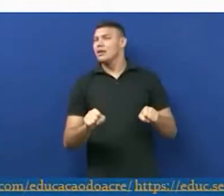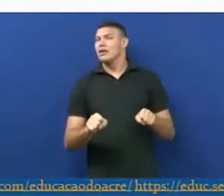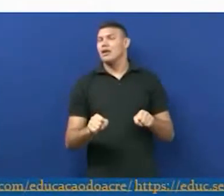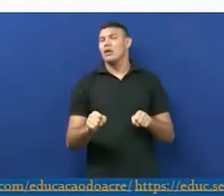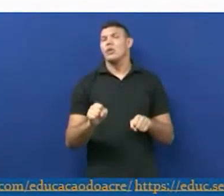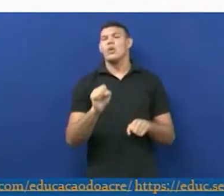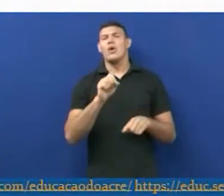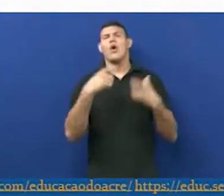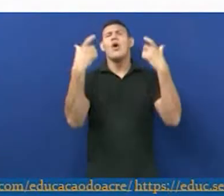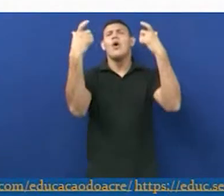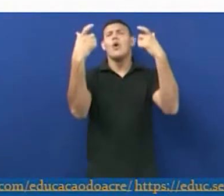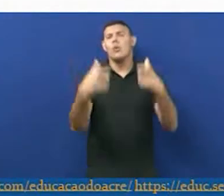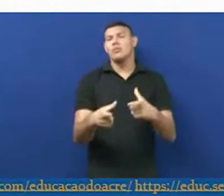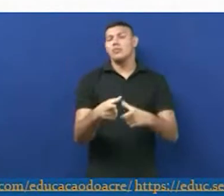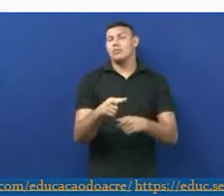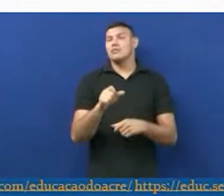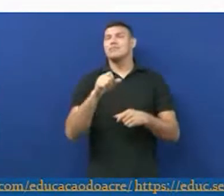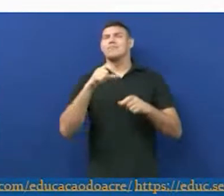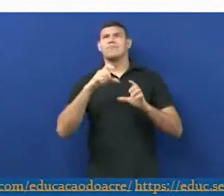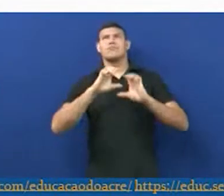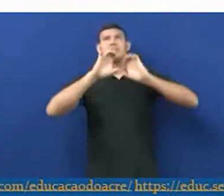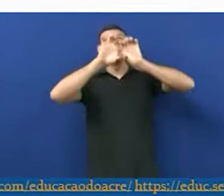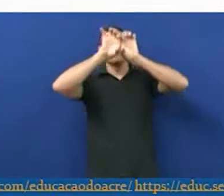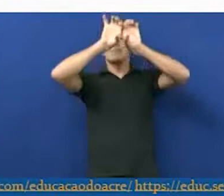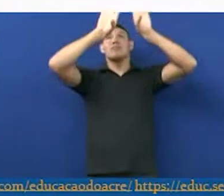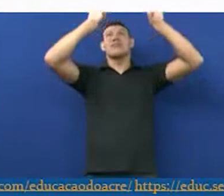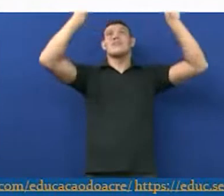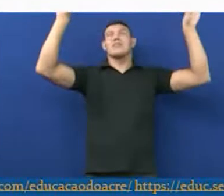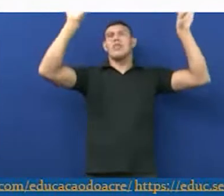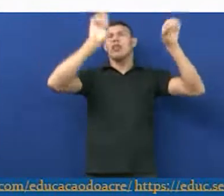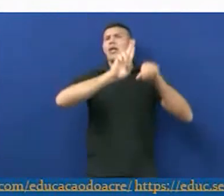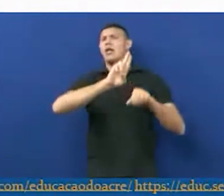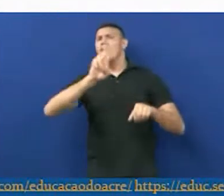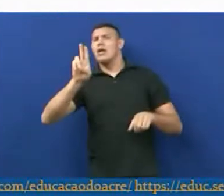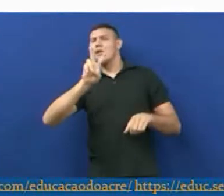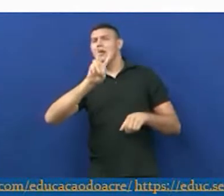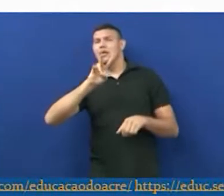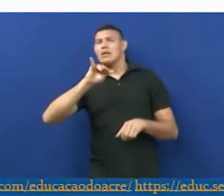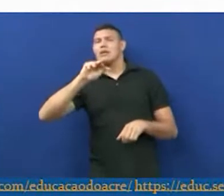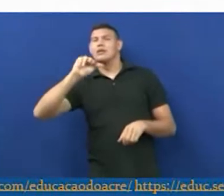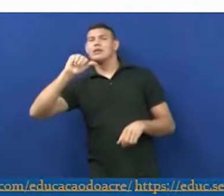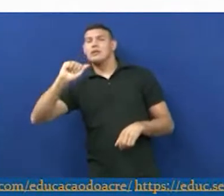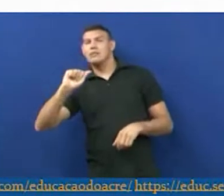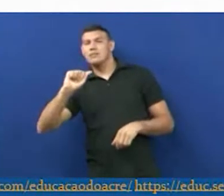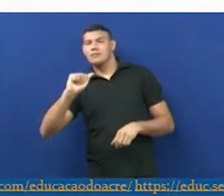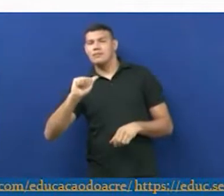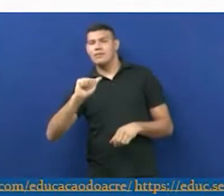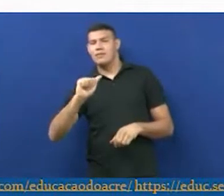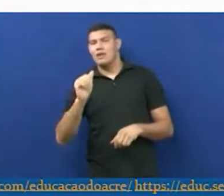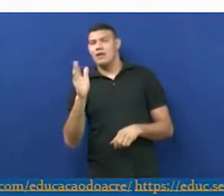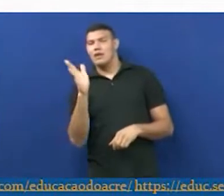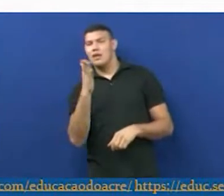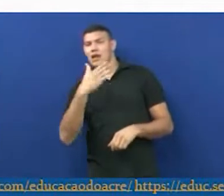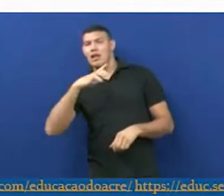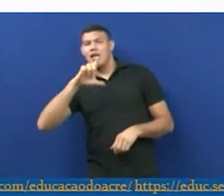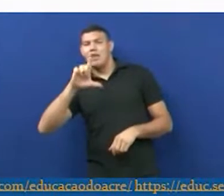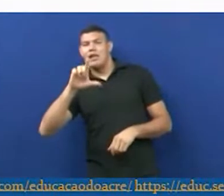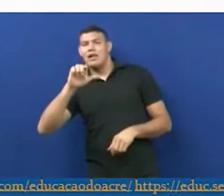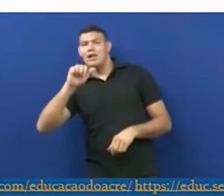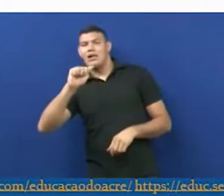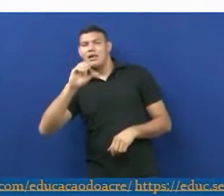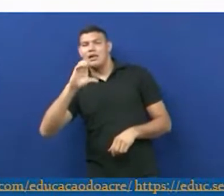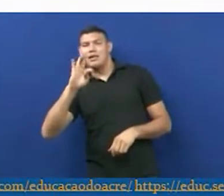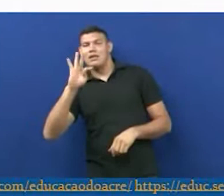galáxia chamada Via Láctea. Uma galáxia nada mais é do que um conjunto de bilhões de estrelas, e é um